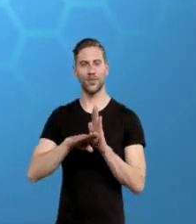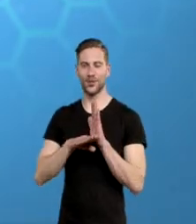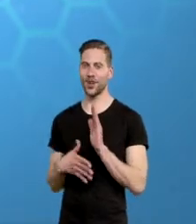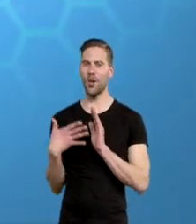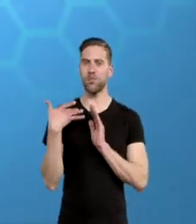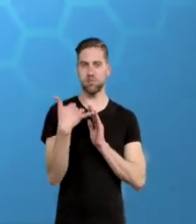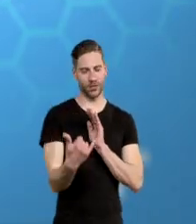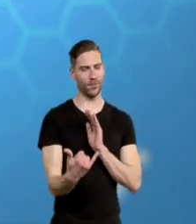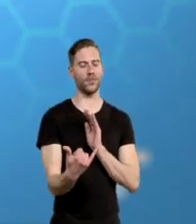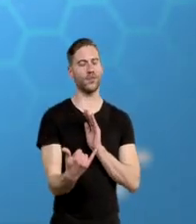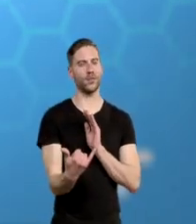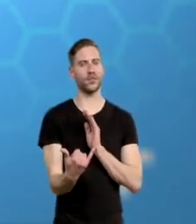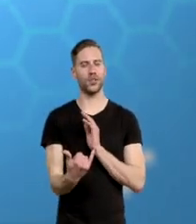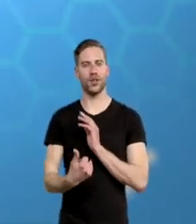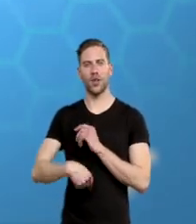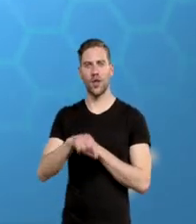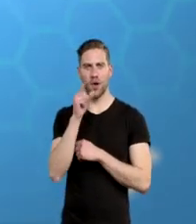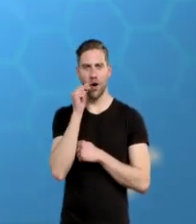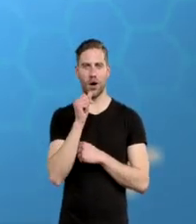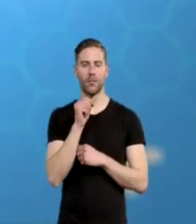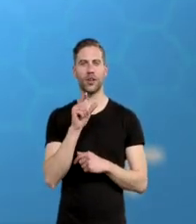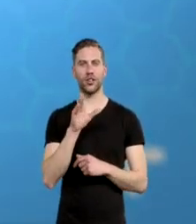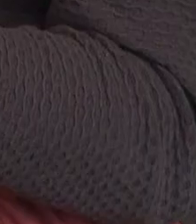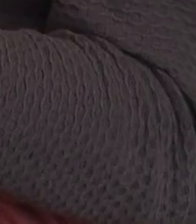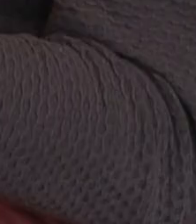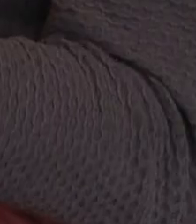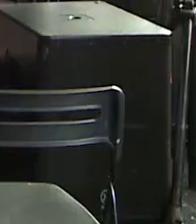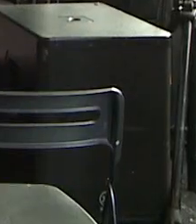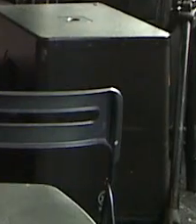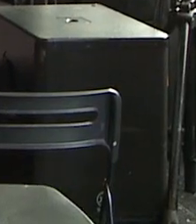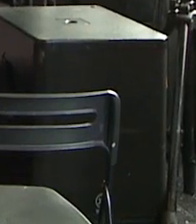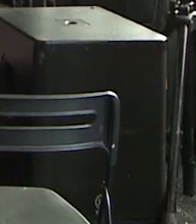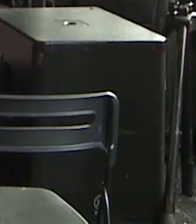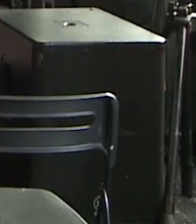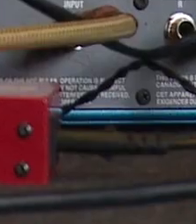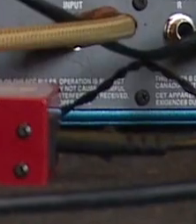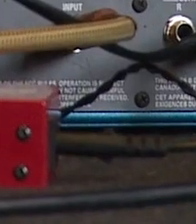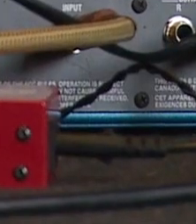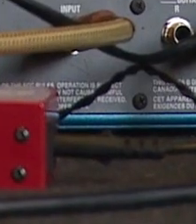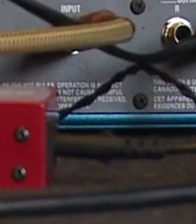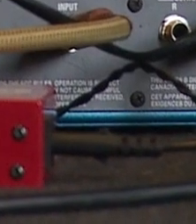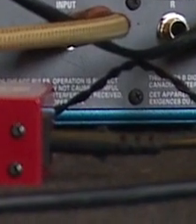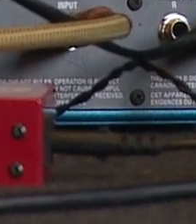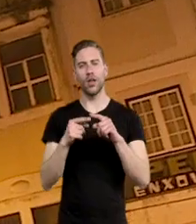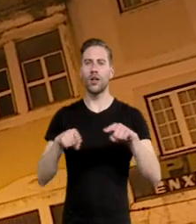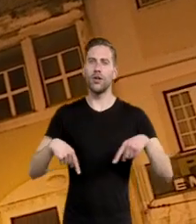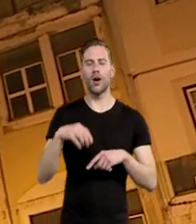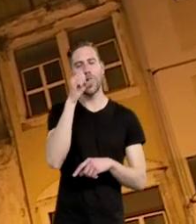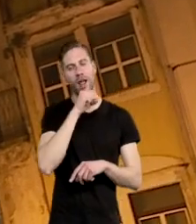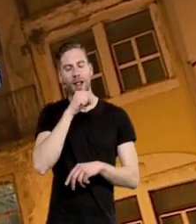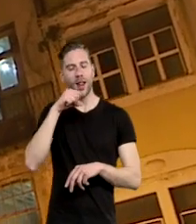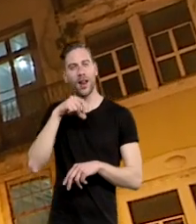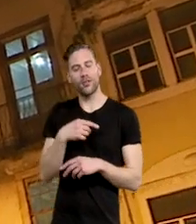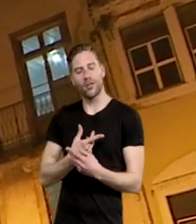Na próxima edição, ouvimos G.P. Simões no Salão Brasil, num concerto intimista que muitos não quiseram